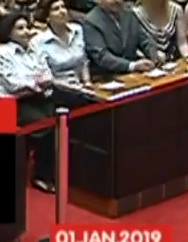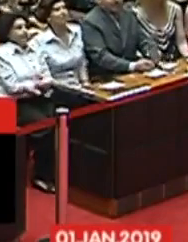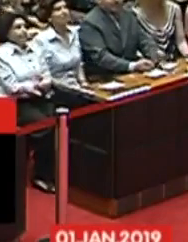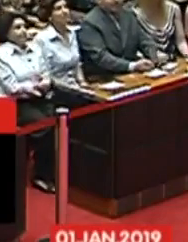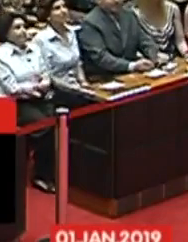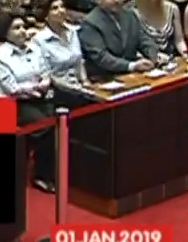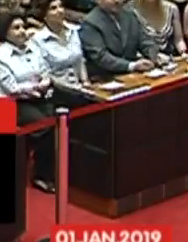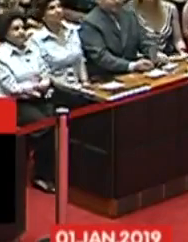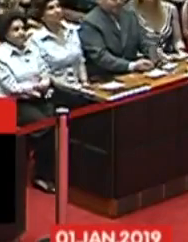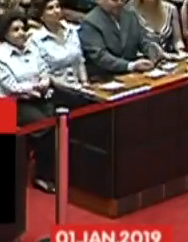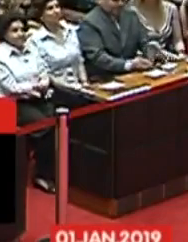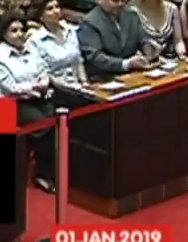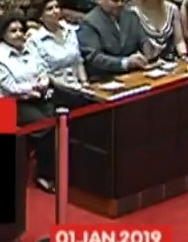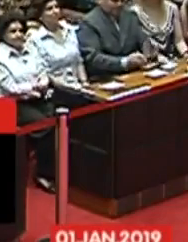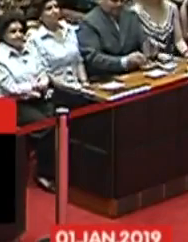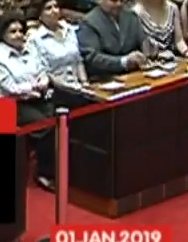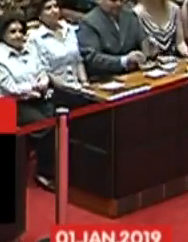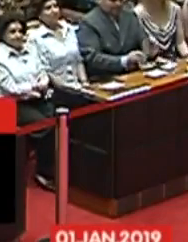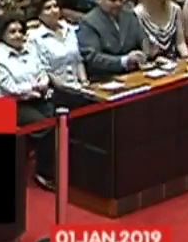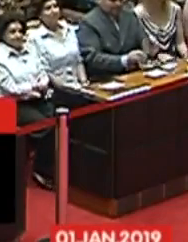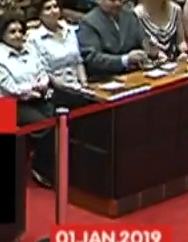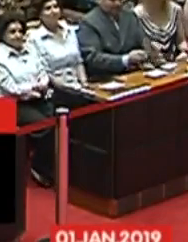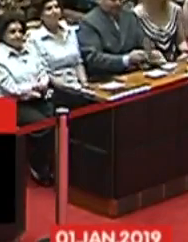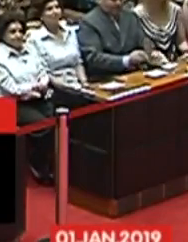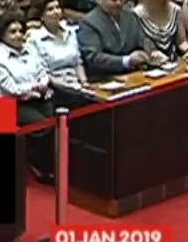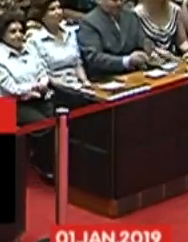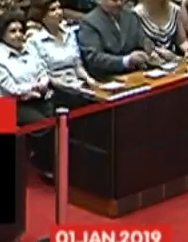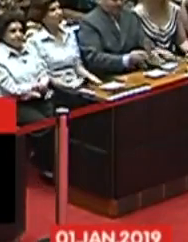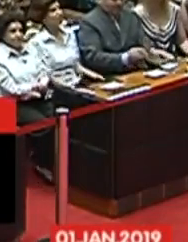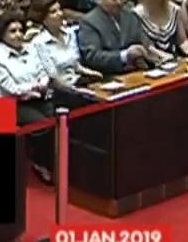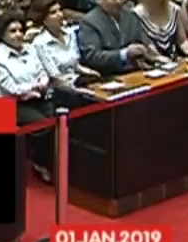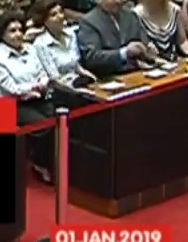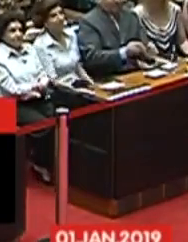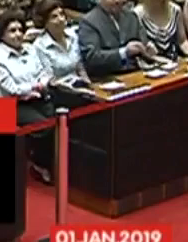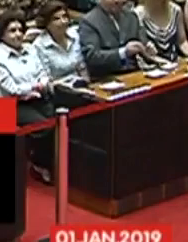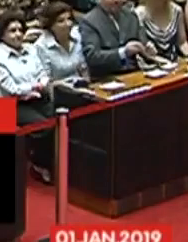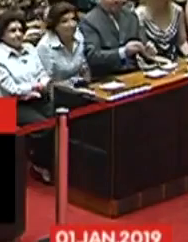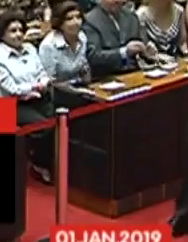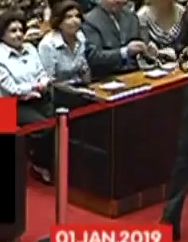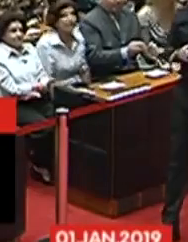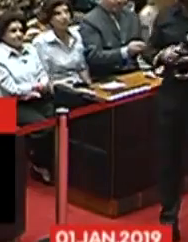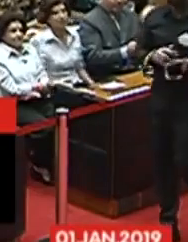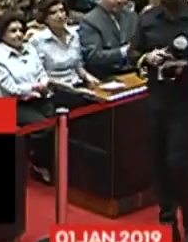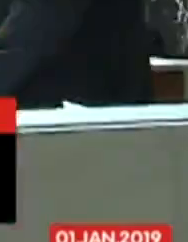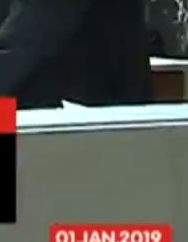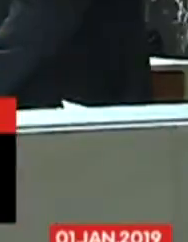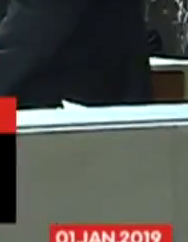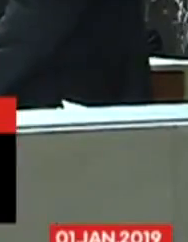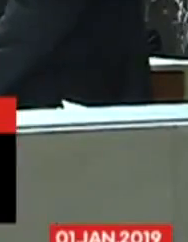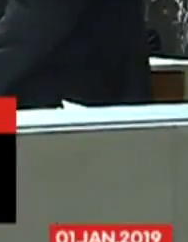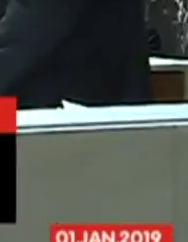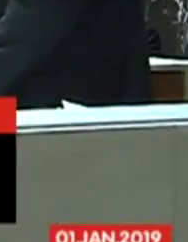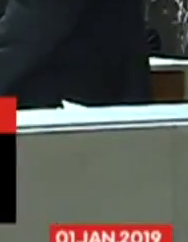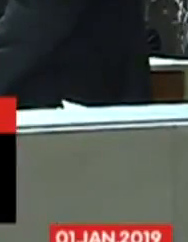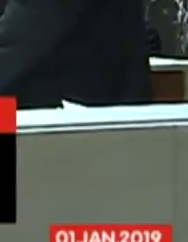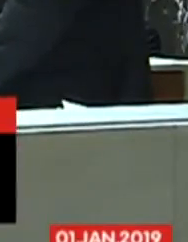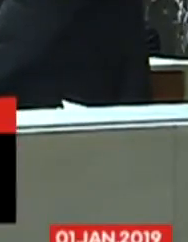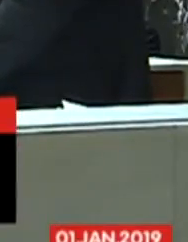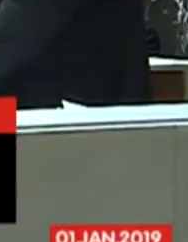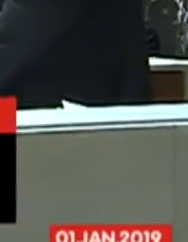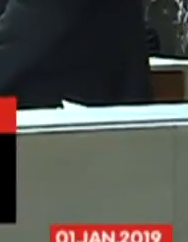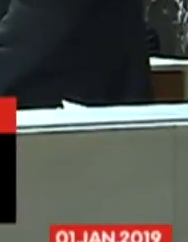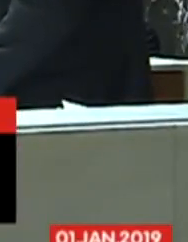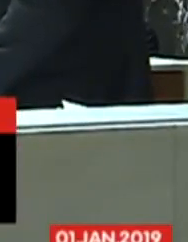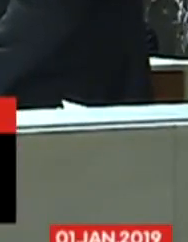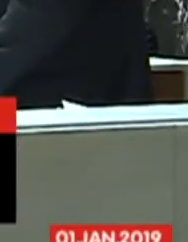A mesa recebe neste instante a declaração de bens do governador eleito, senhor Romeu Zema Neto, e do vice-governador eleito,